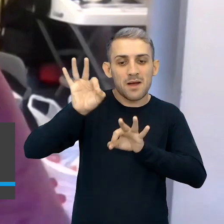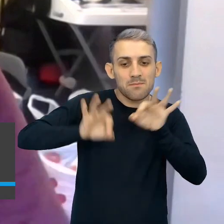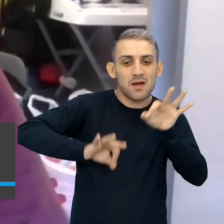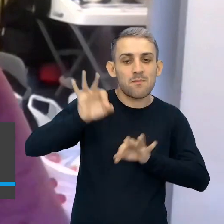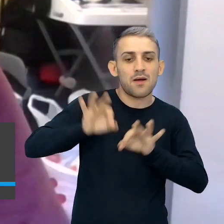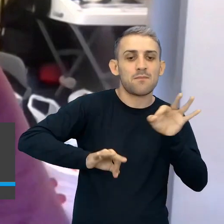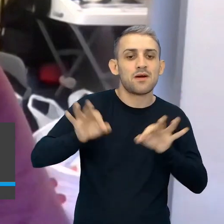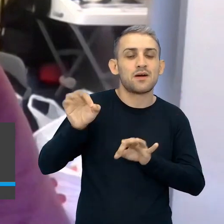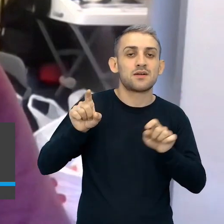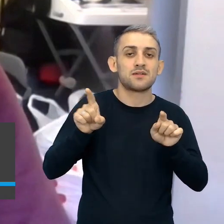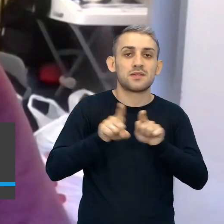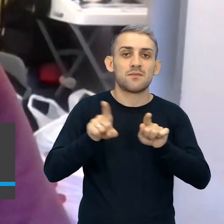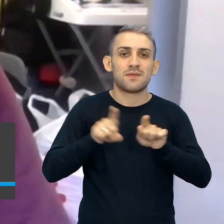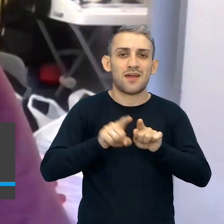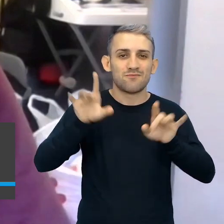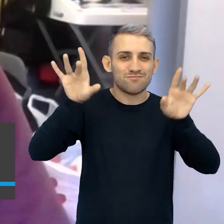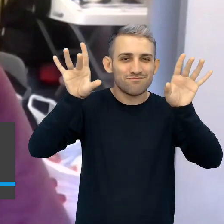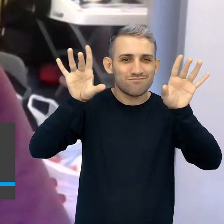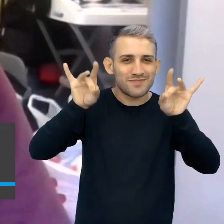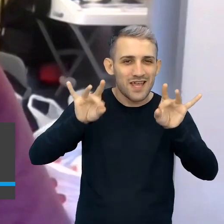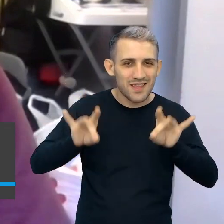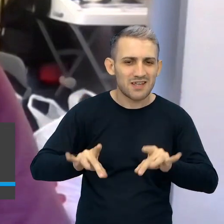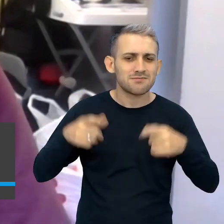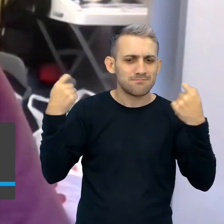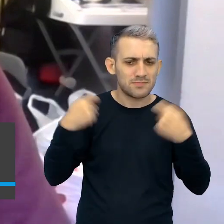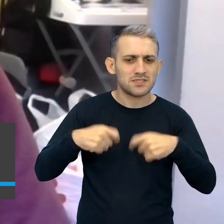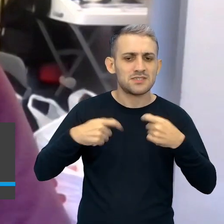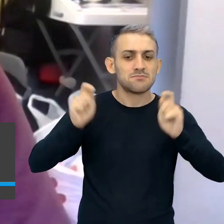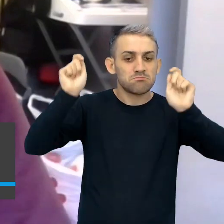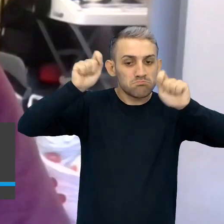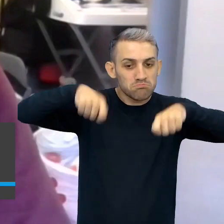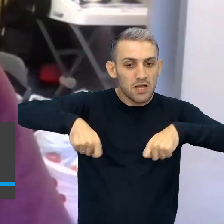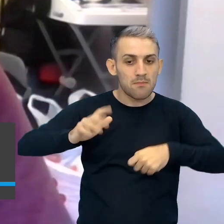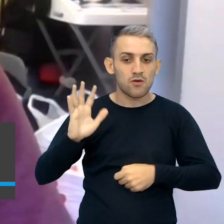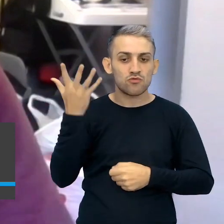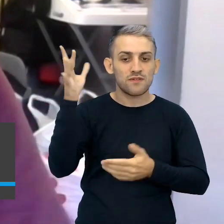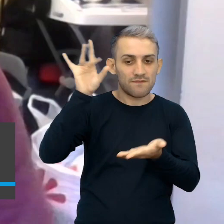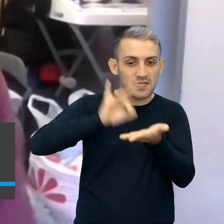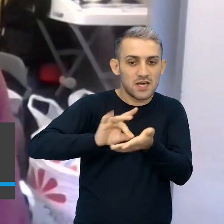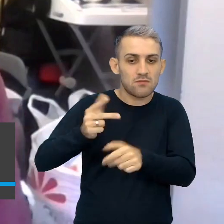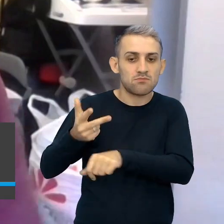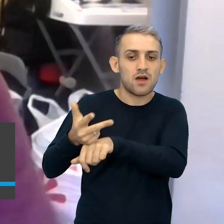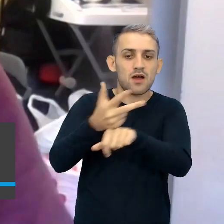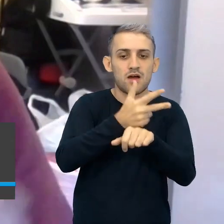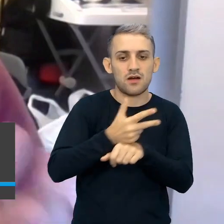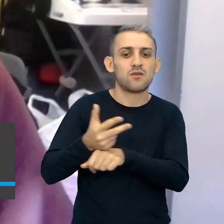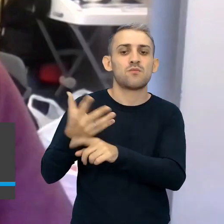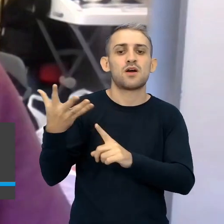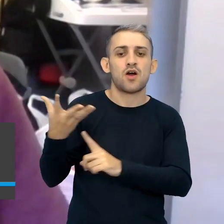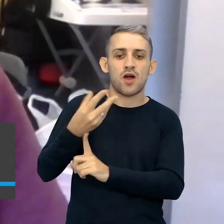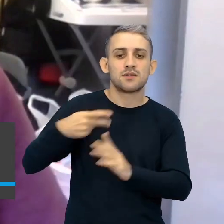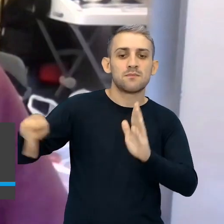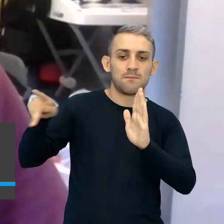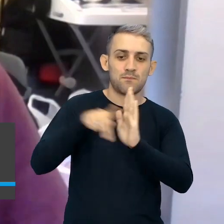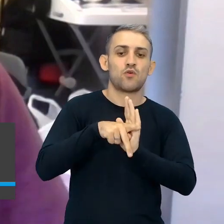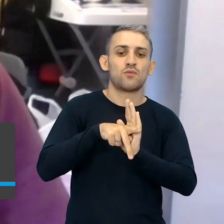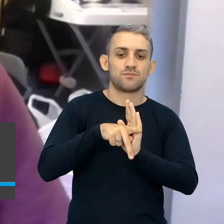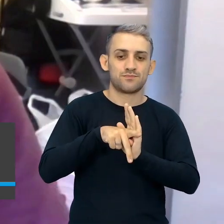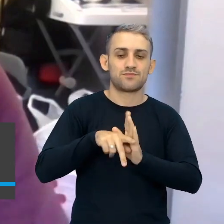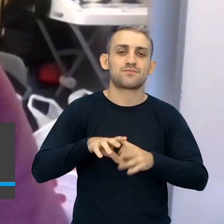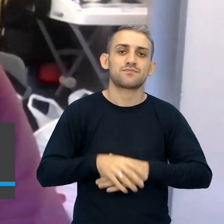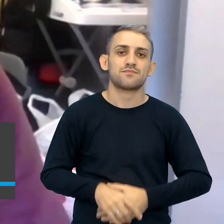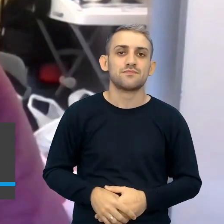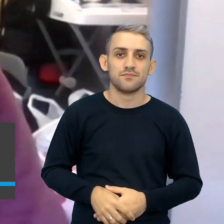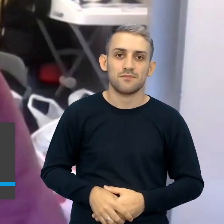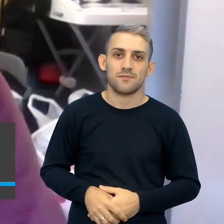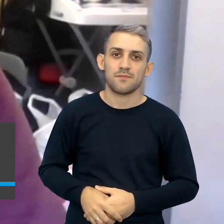planejamento, os detalhamentos necessários para que aquilo se torne filmagem, se torne uma obra de outro tipo que não apenas as palavras de uma